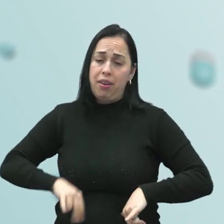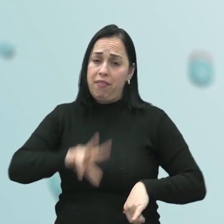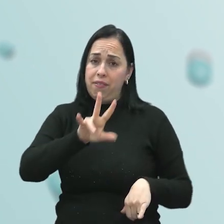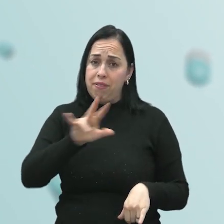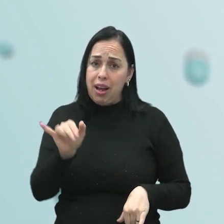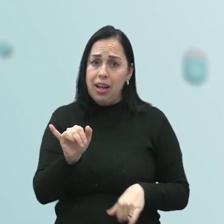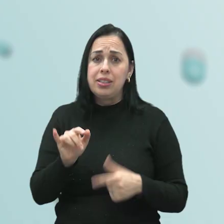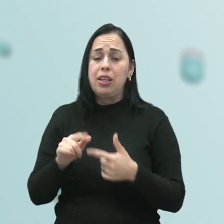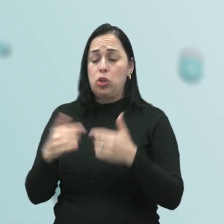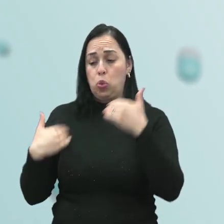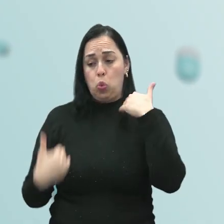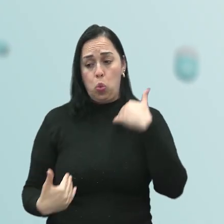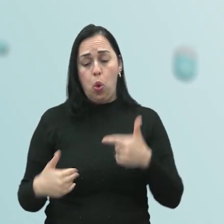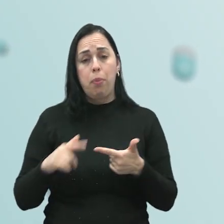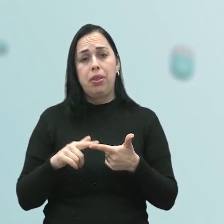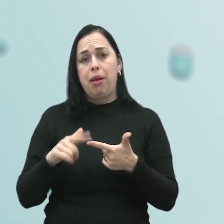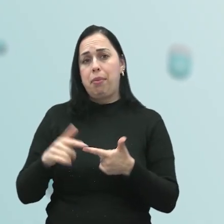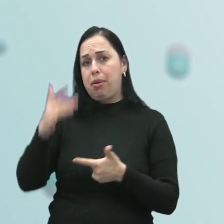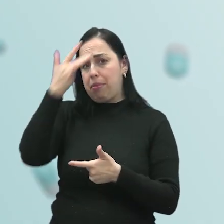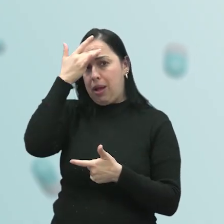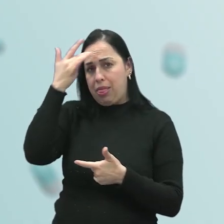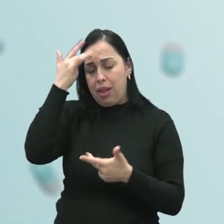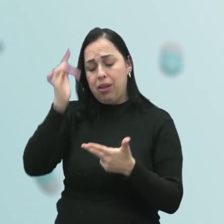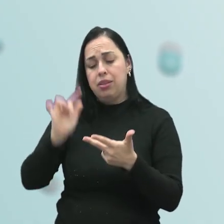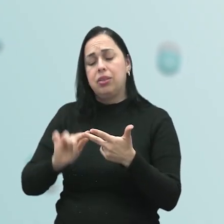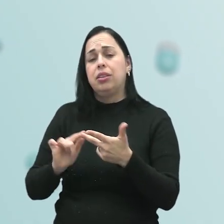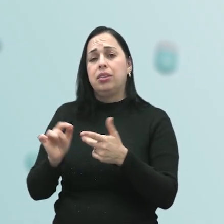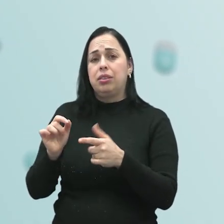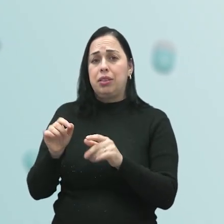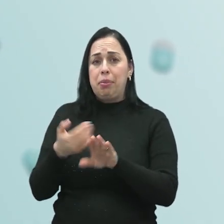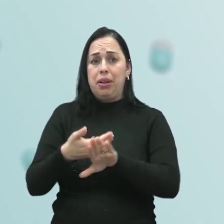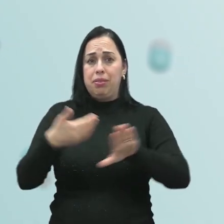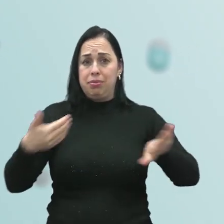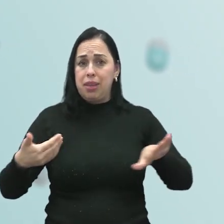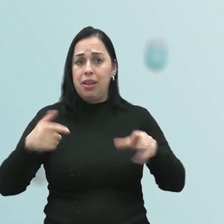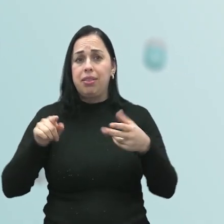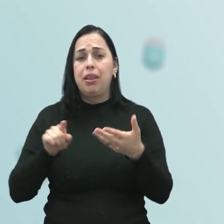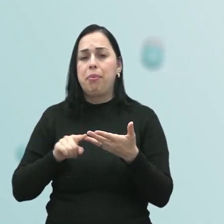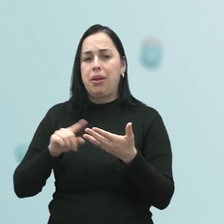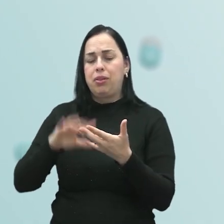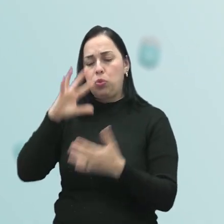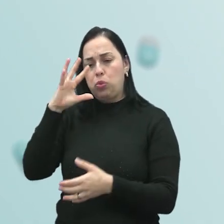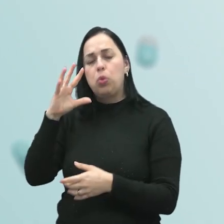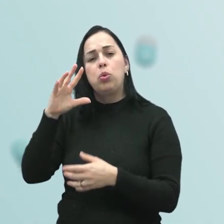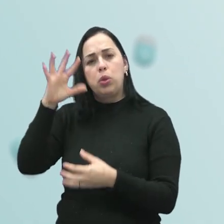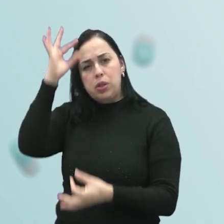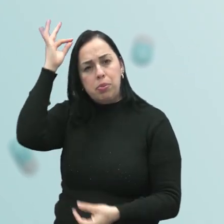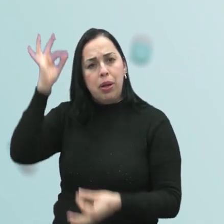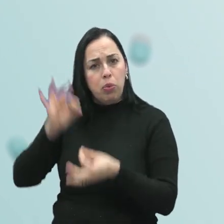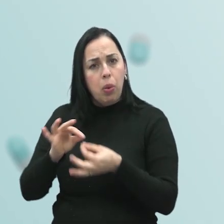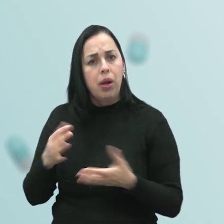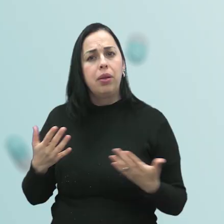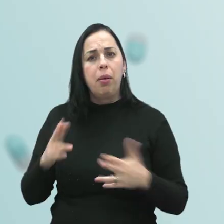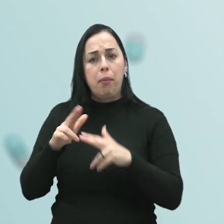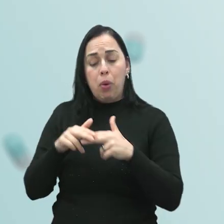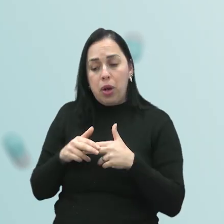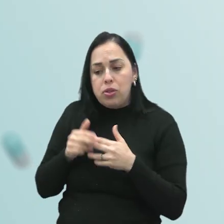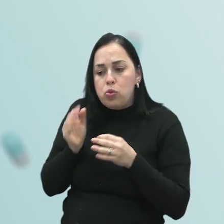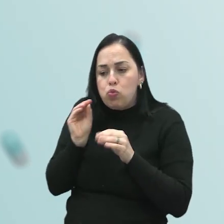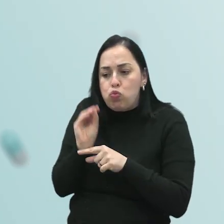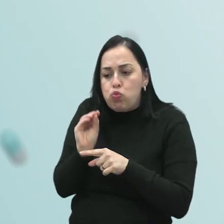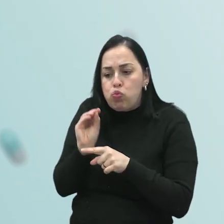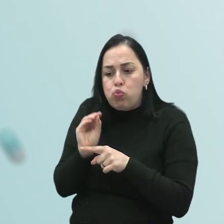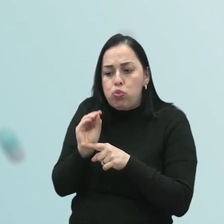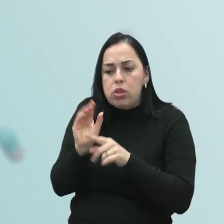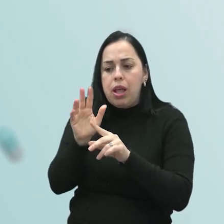sofrimento, e não só o sofrimento físico, mas também psíquico, questões sociais e até sofrimento espiritual. Então, o cuidado paliativo vem para